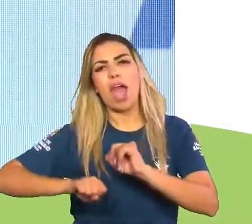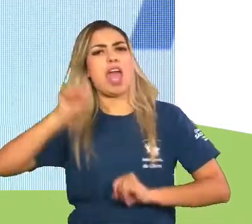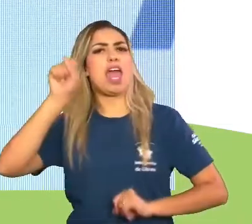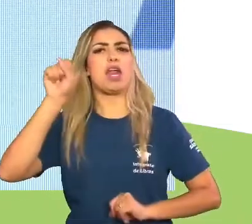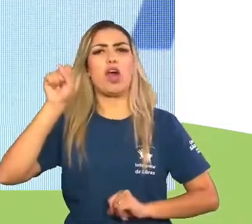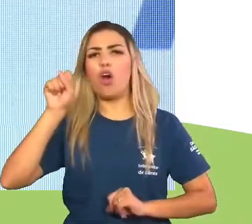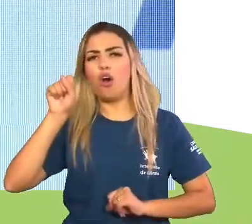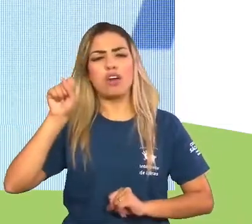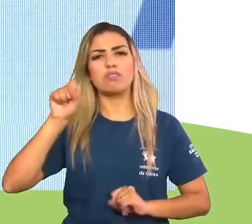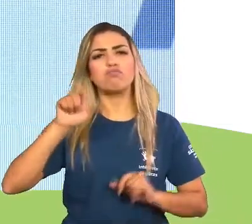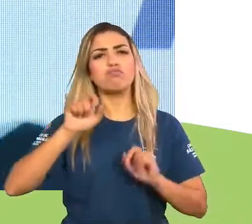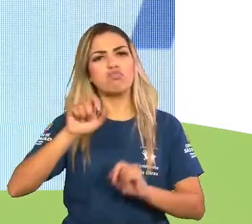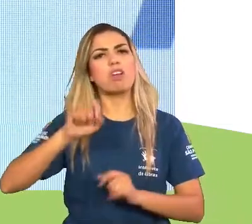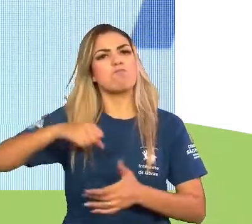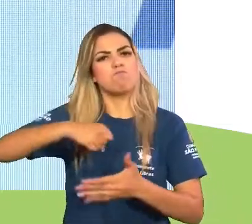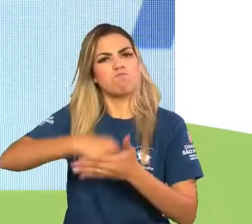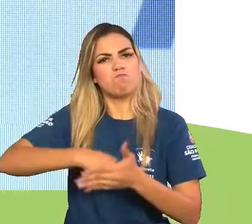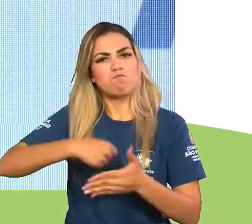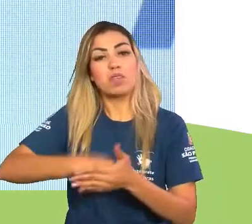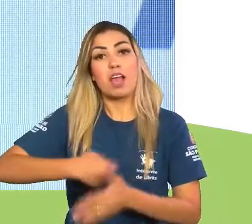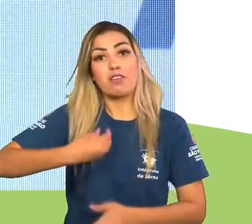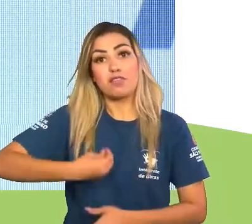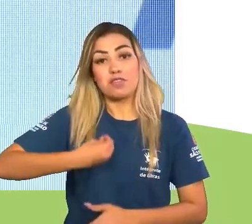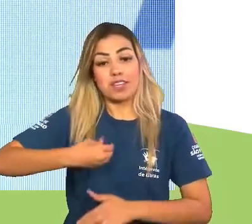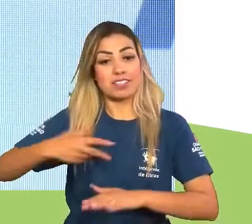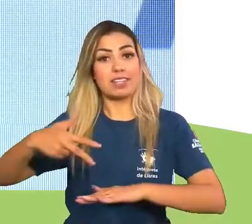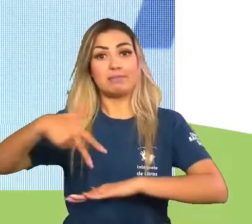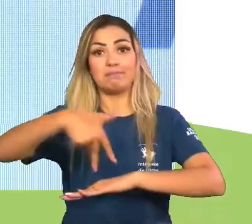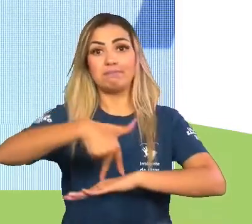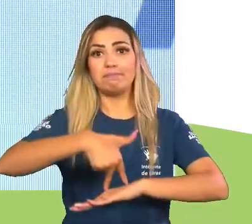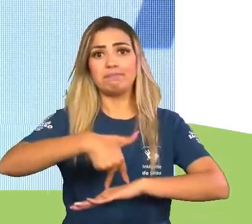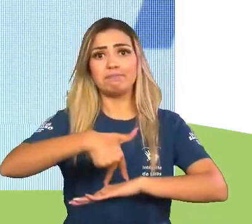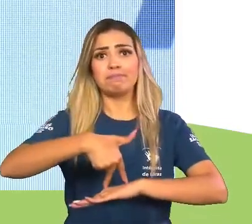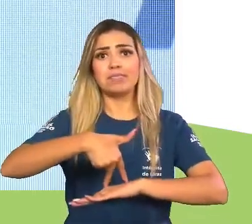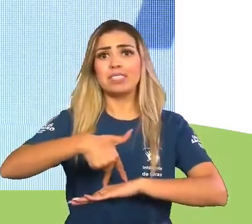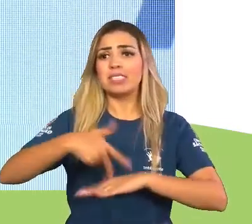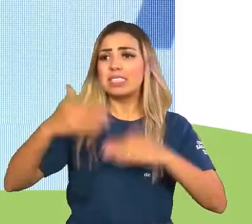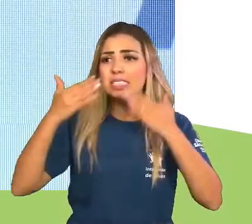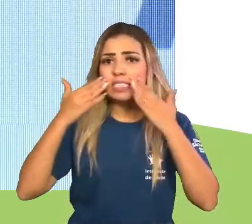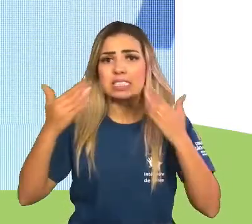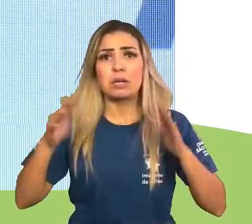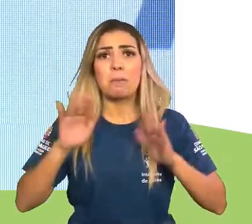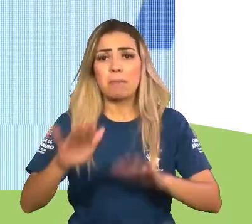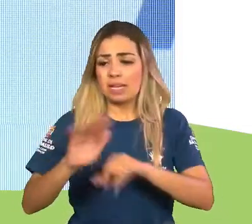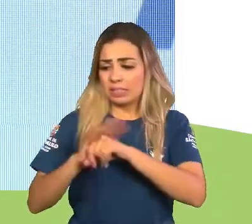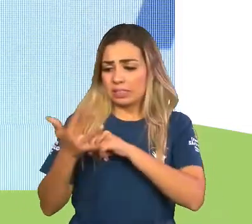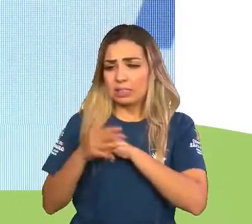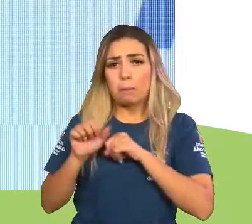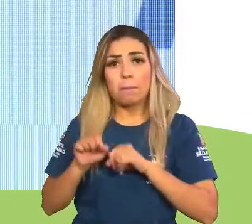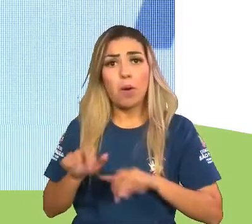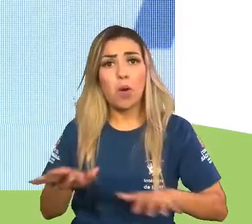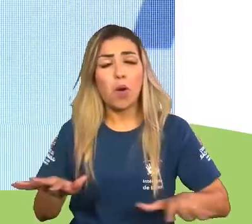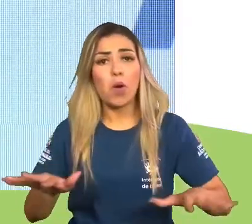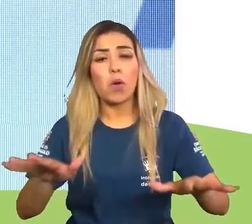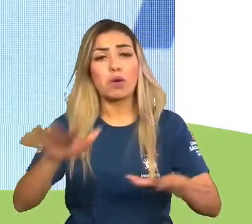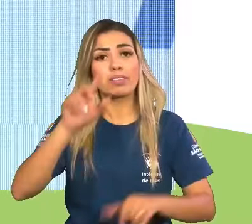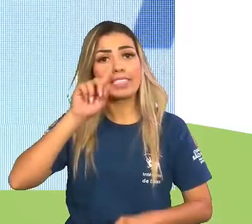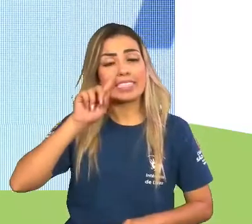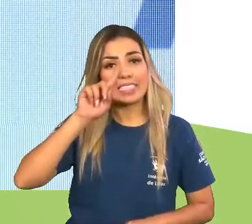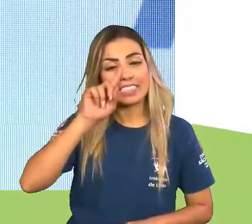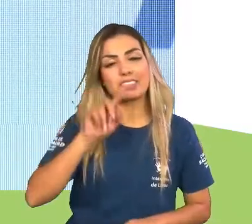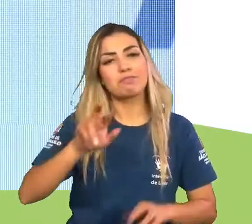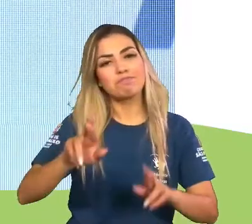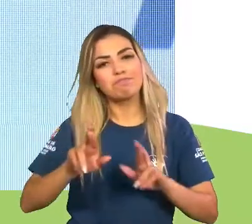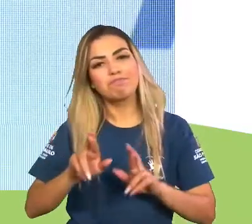colocando o rosto atrás de um EPI, mas numa exposição a um risco biológico em prol de